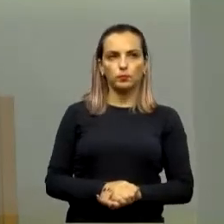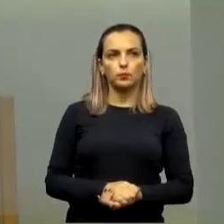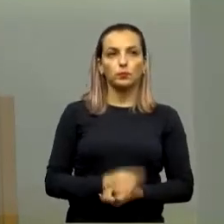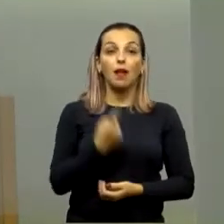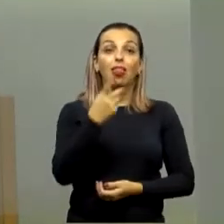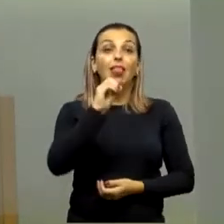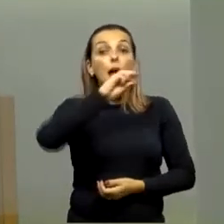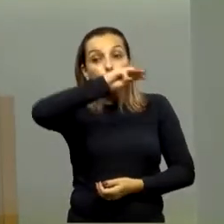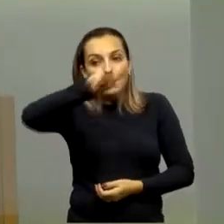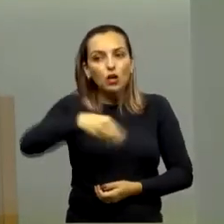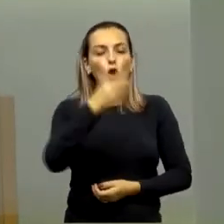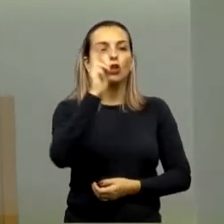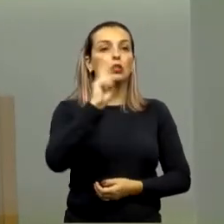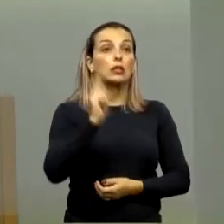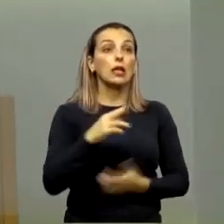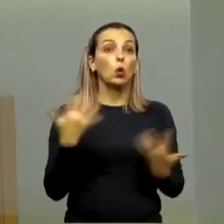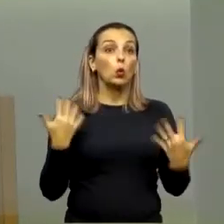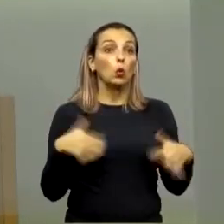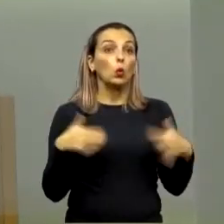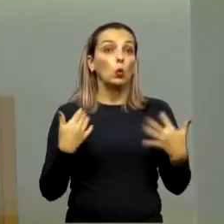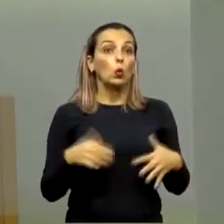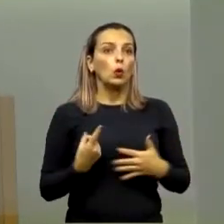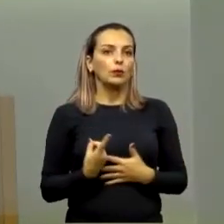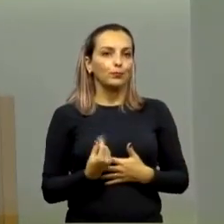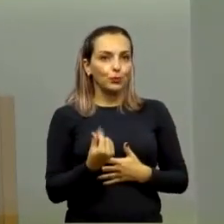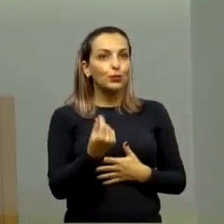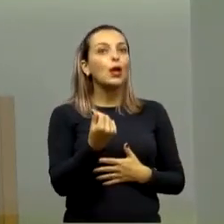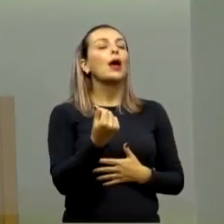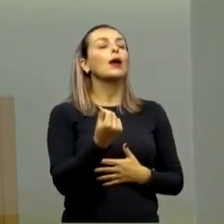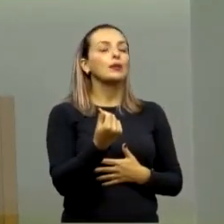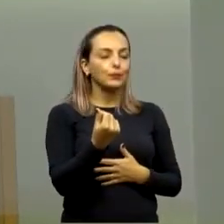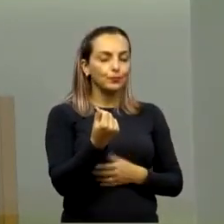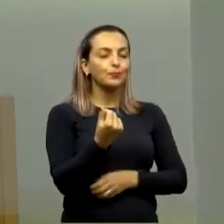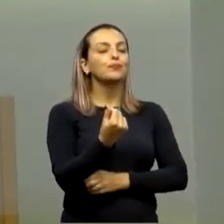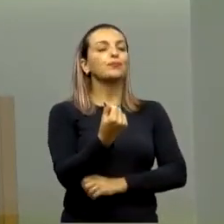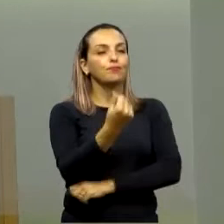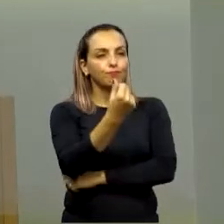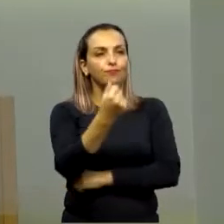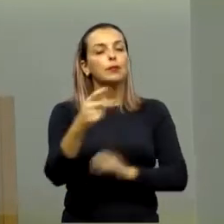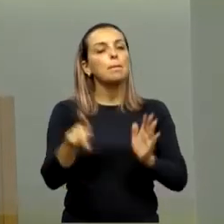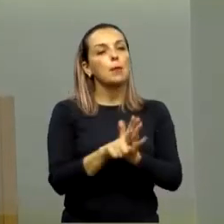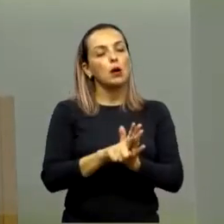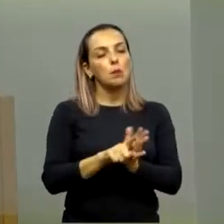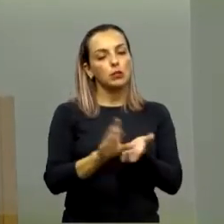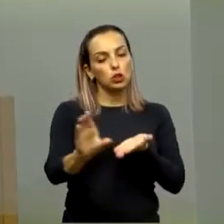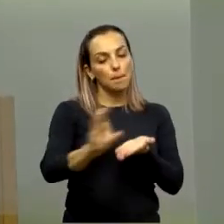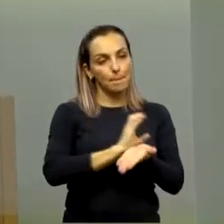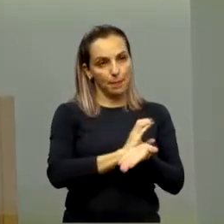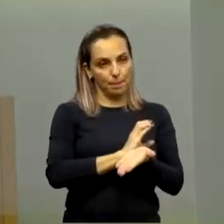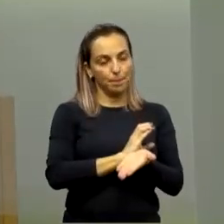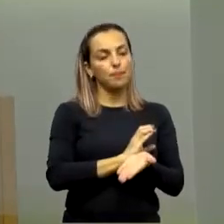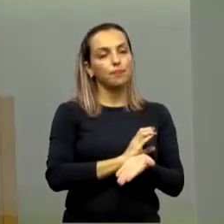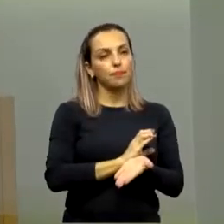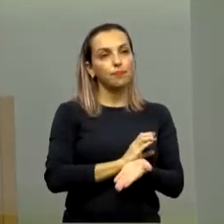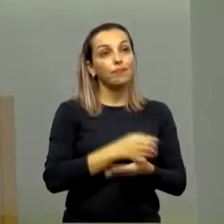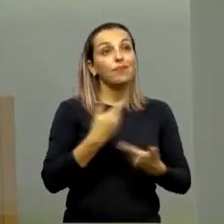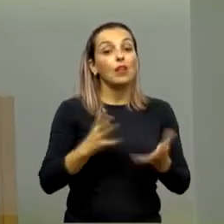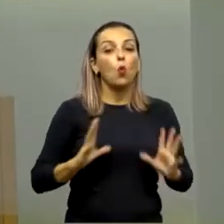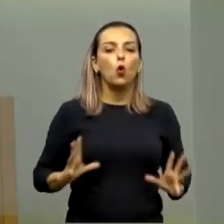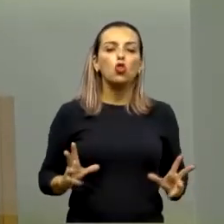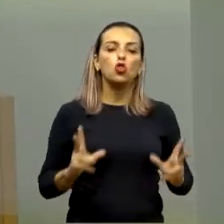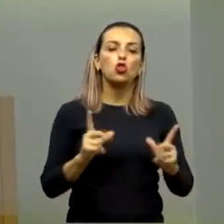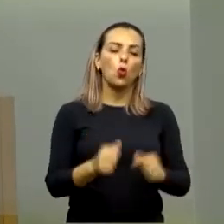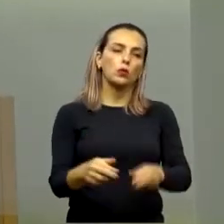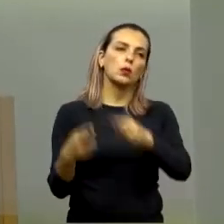os 10 milhões é dinheiro oi dinda então gente Santa Casa de todo